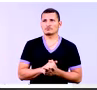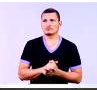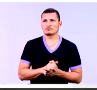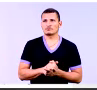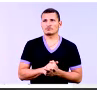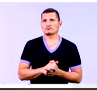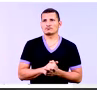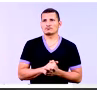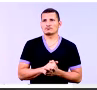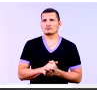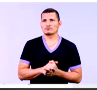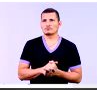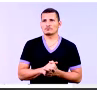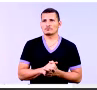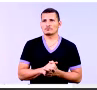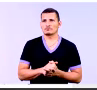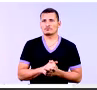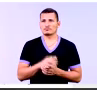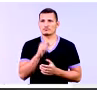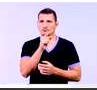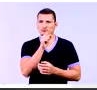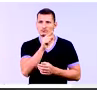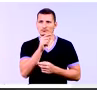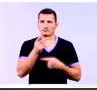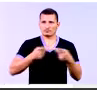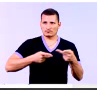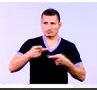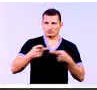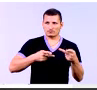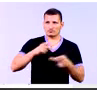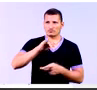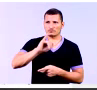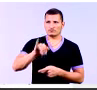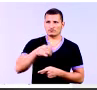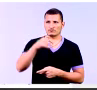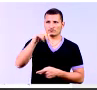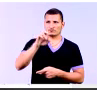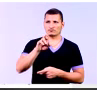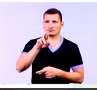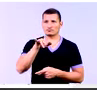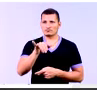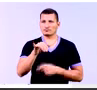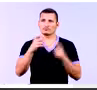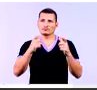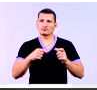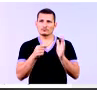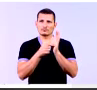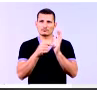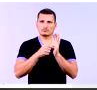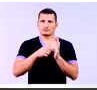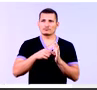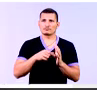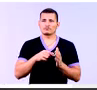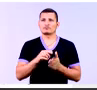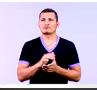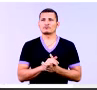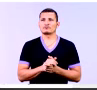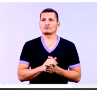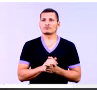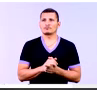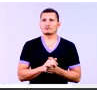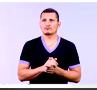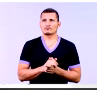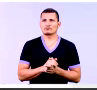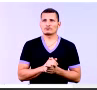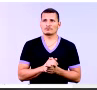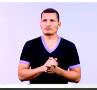Aqui, os projetos jQuery, para onde a ferramenta, o framework jQuery está se voltando.